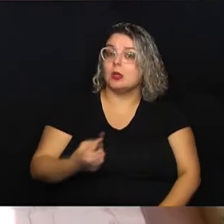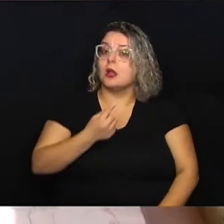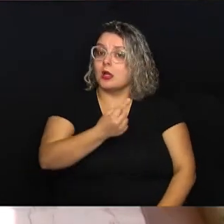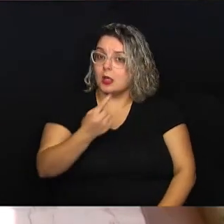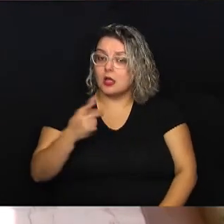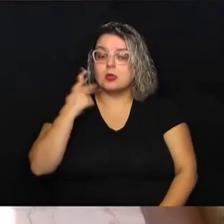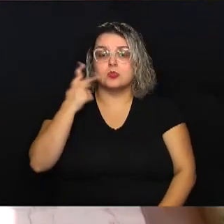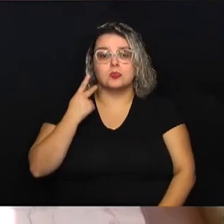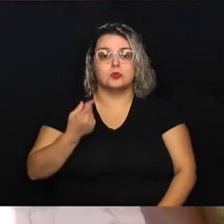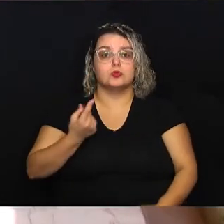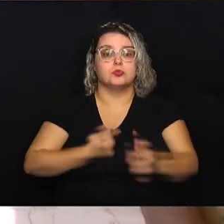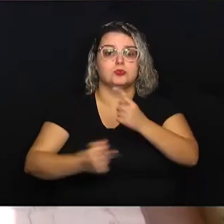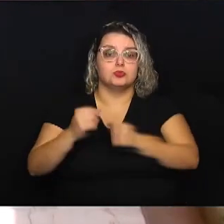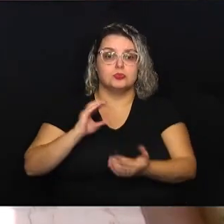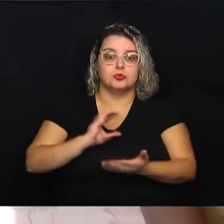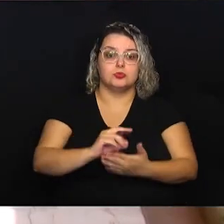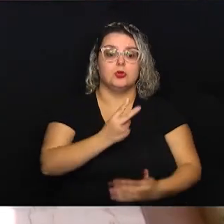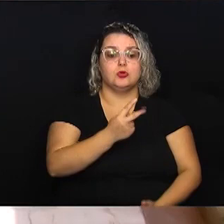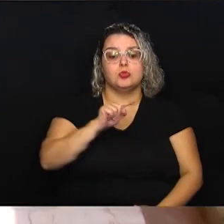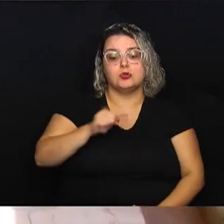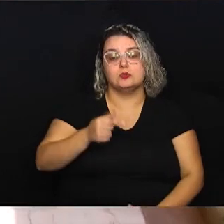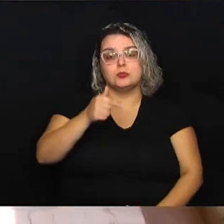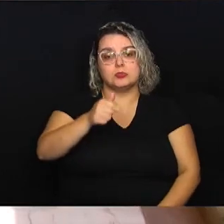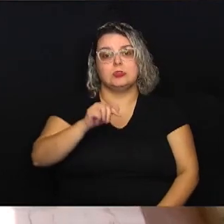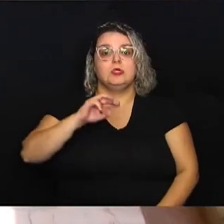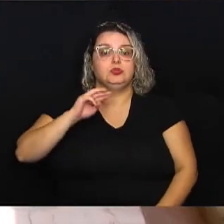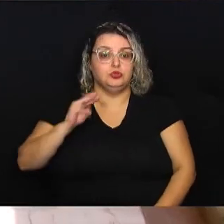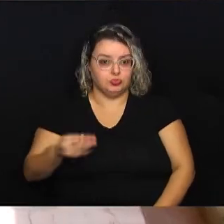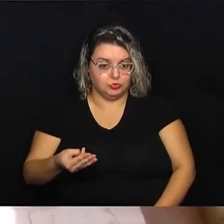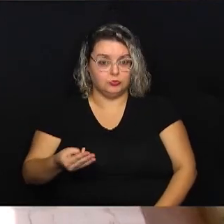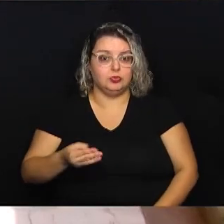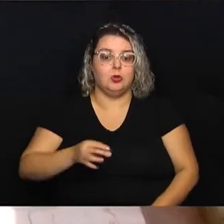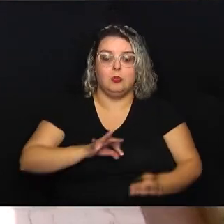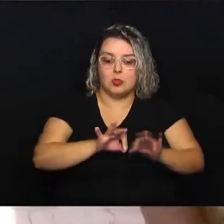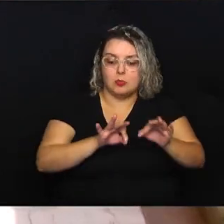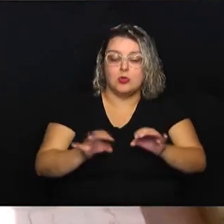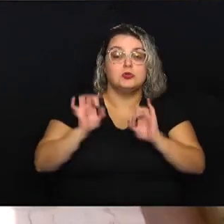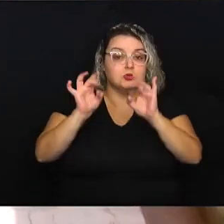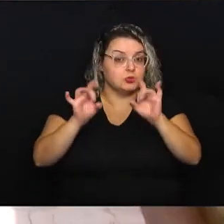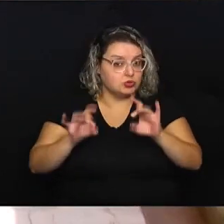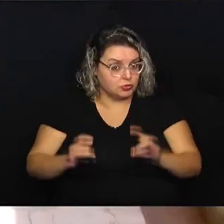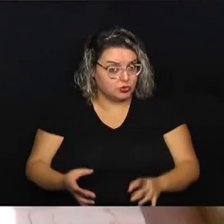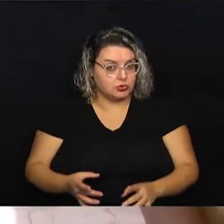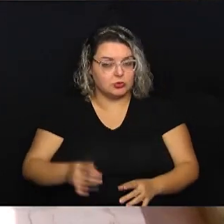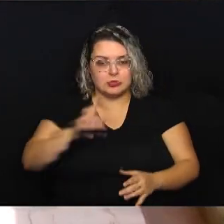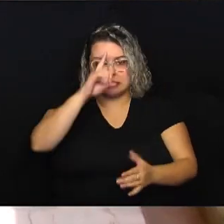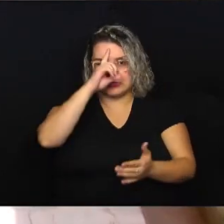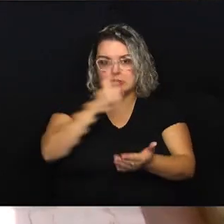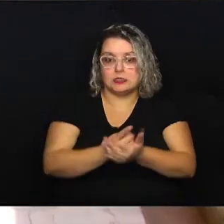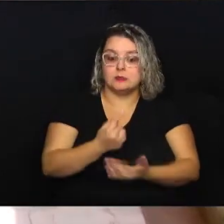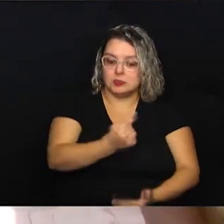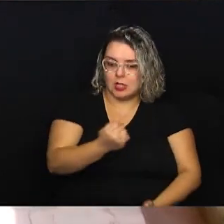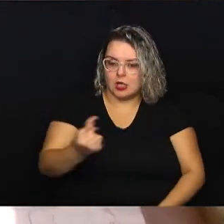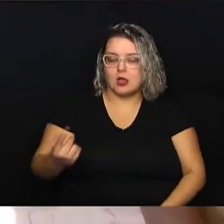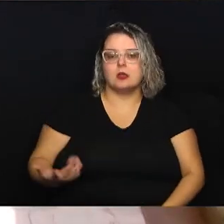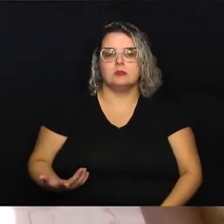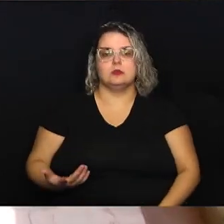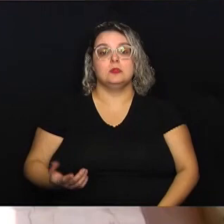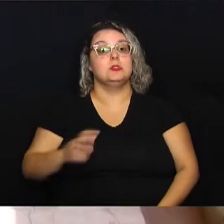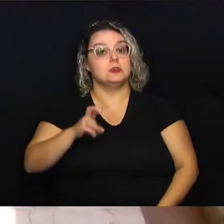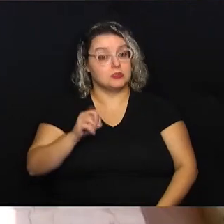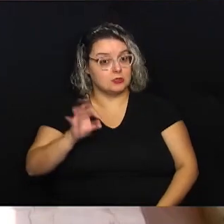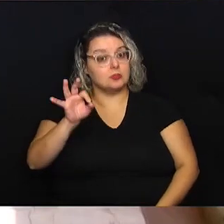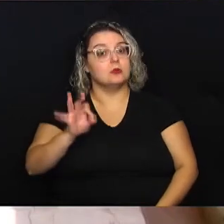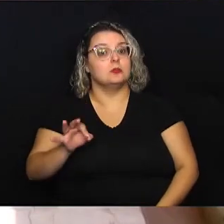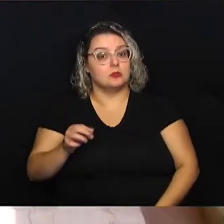parlamentar direcionou um total de 2,7 milhões para projetos específicos determinado por eles, sendo que 50%